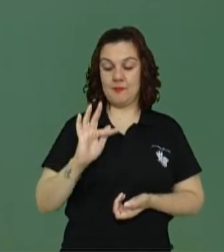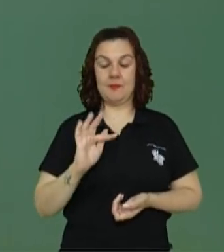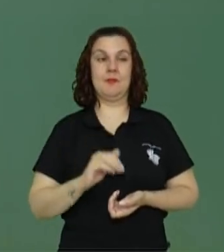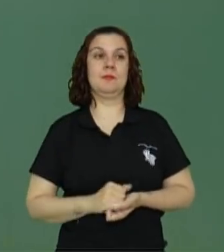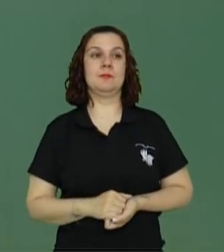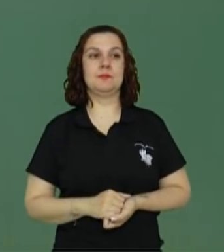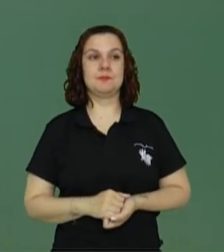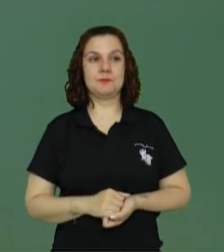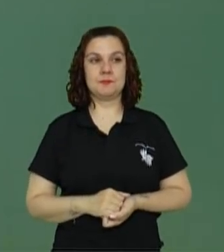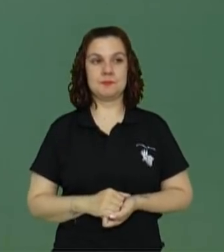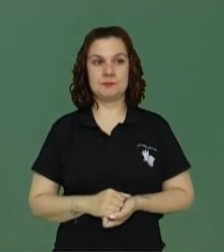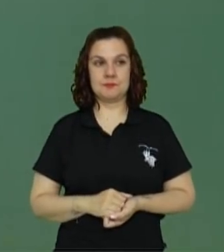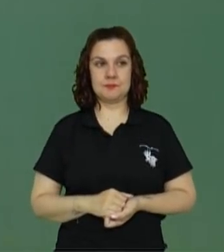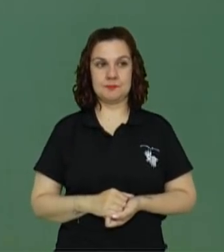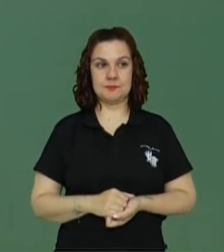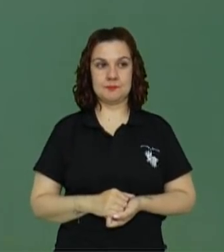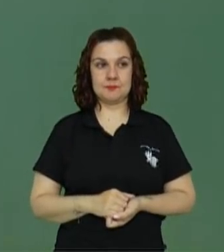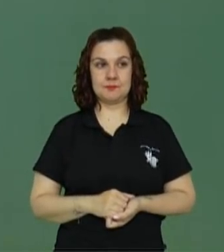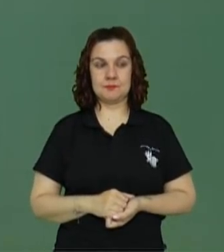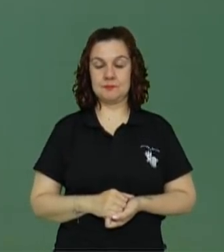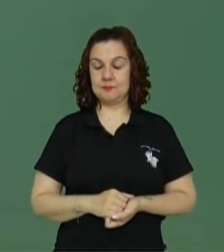EF.